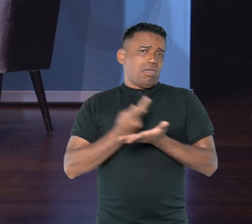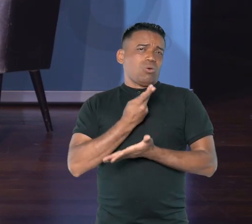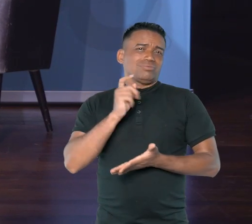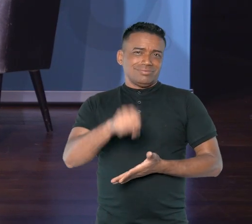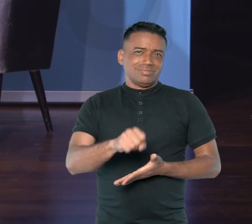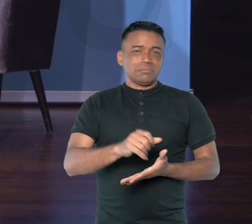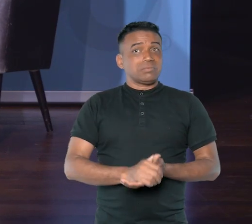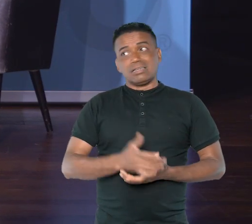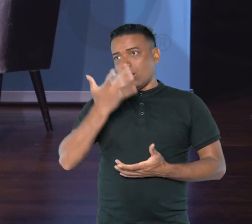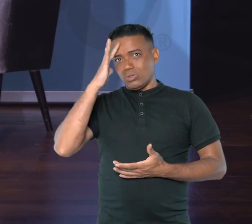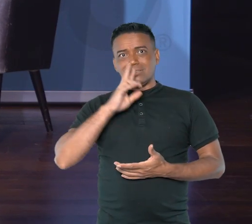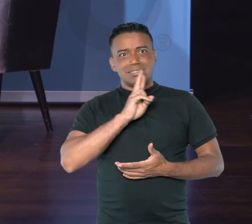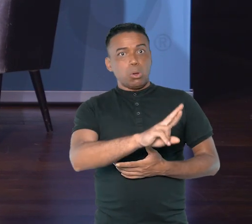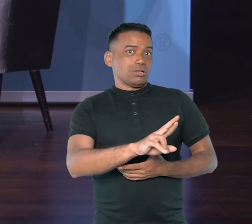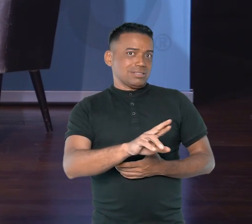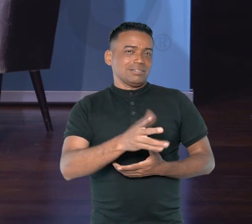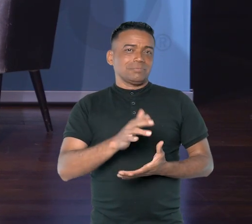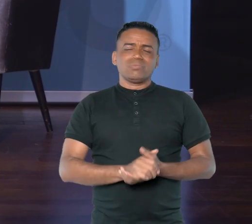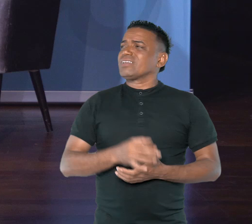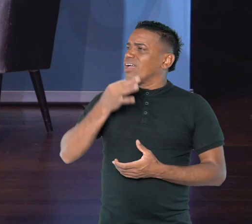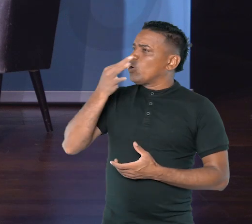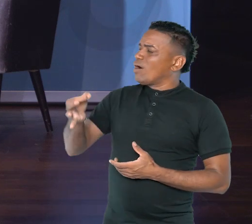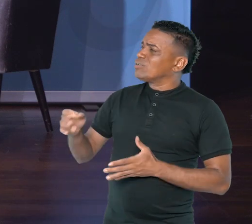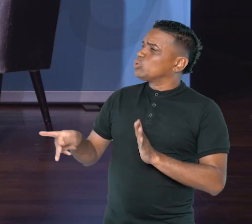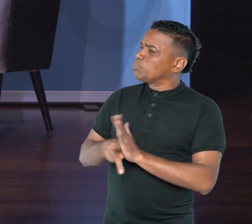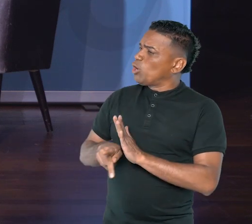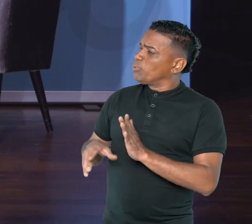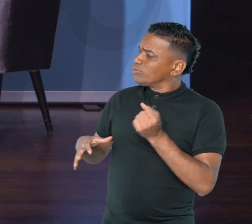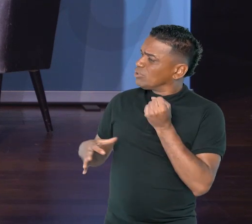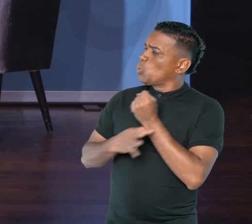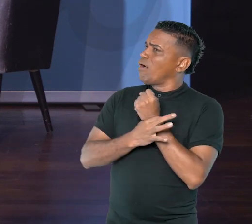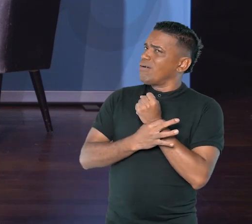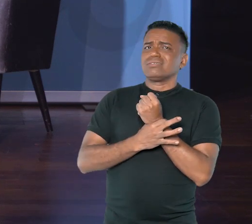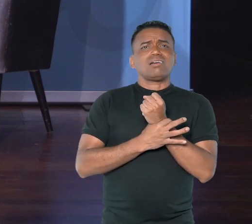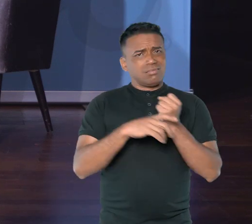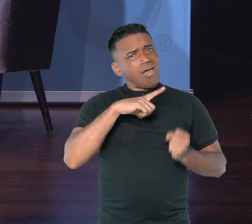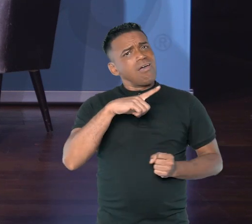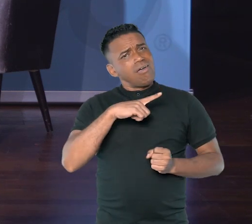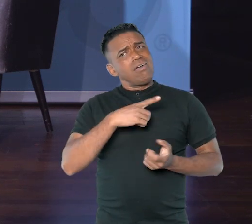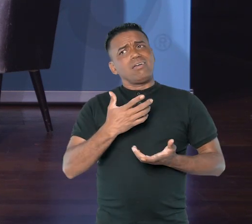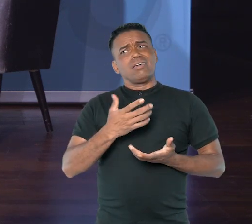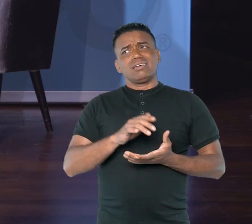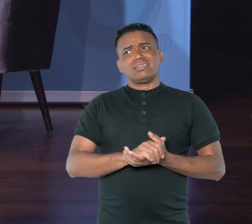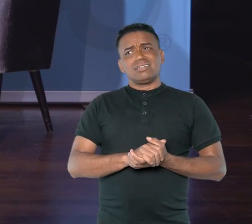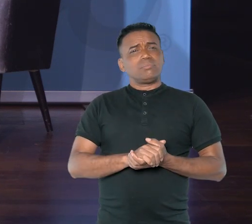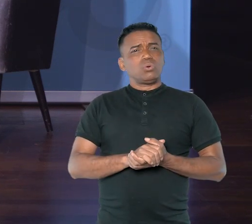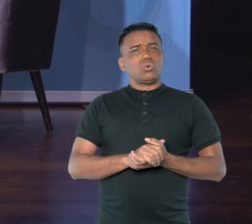Não sei se respondi. Mas eu acho que vem de uma segurança também, de uma 4ª